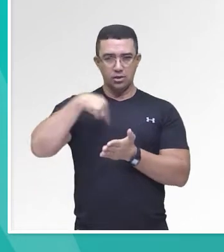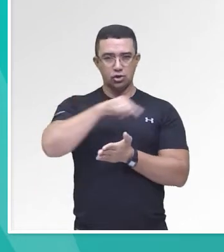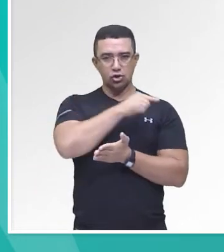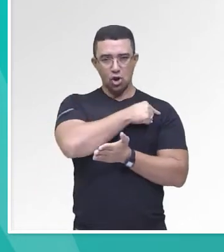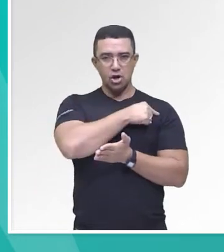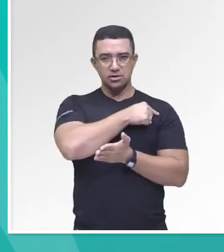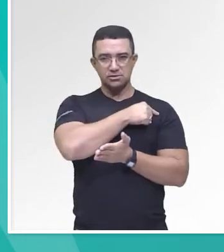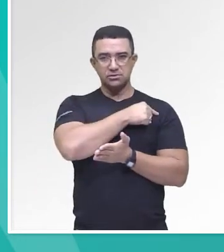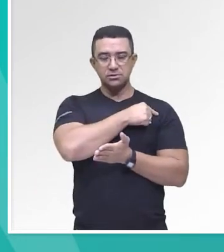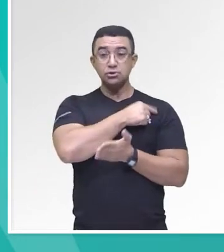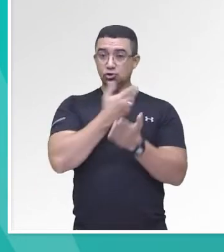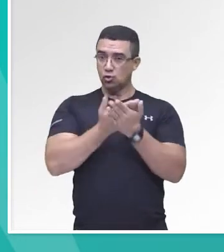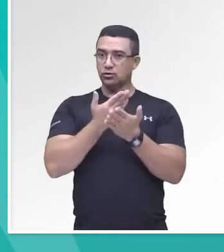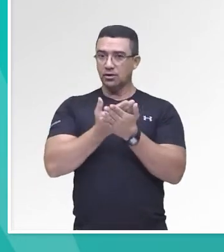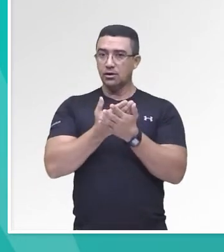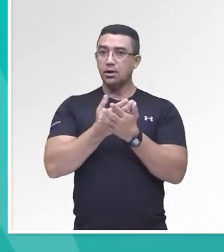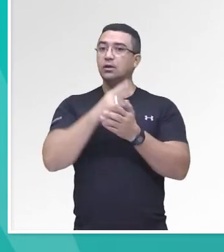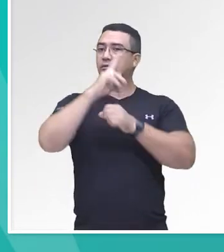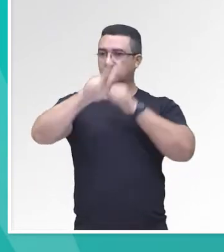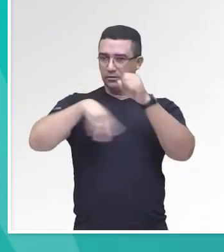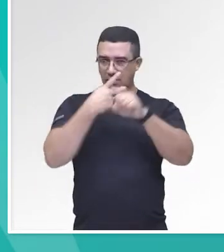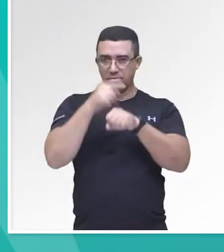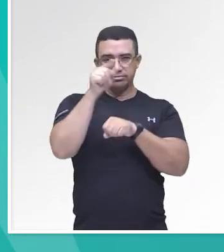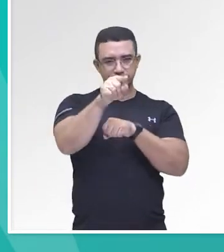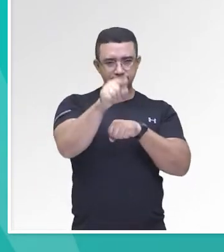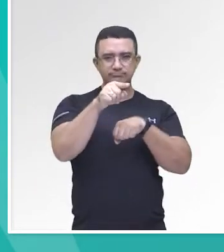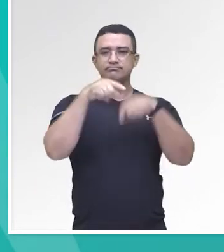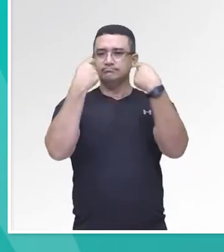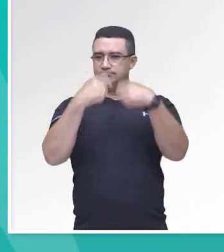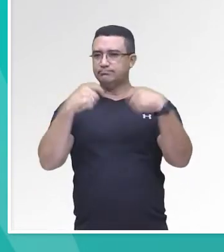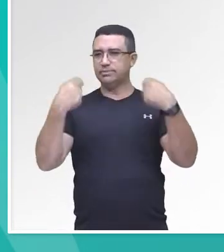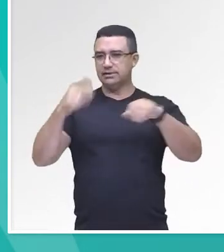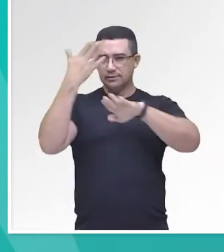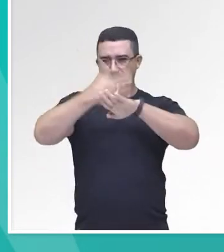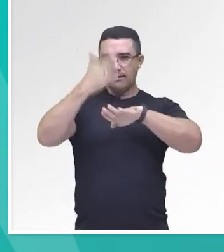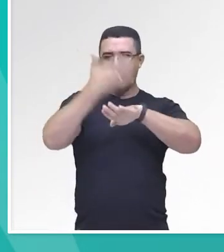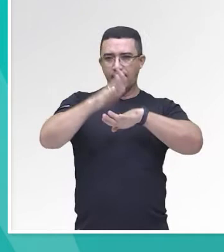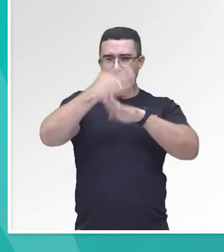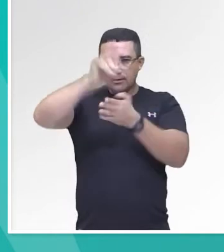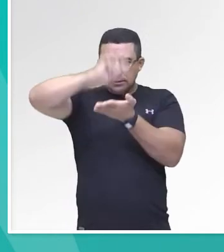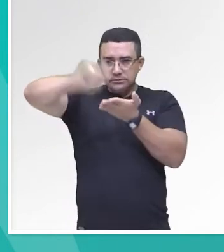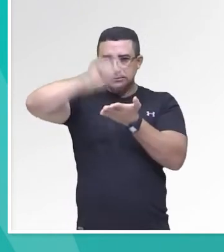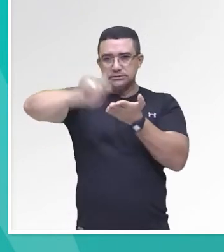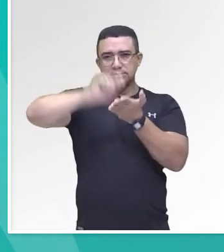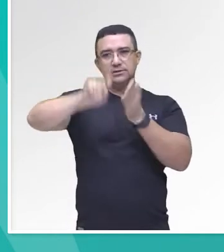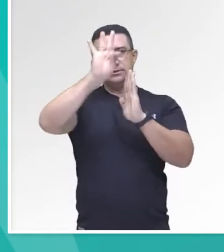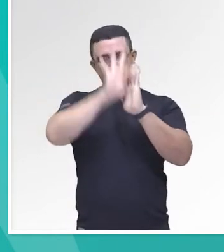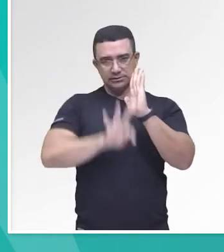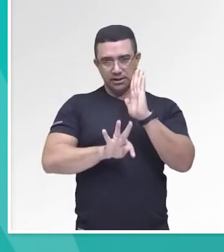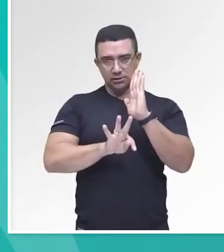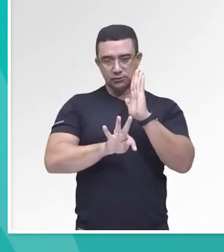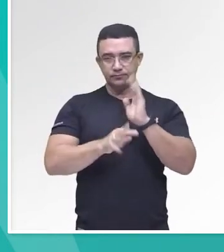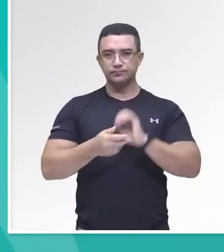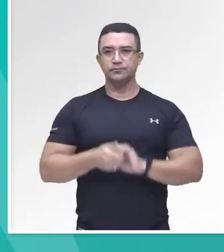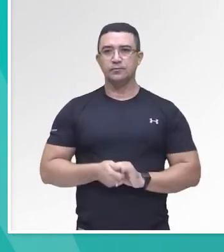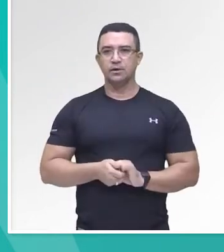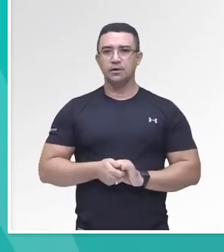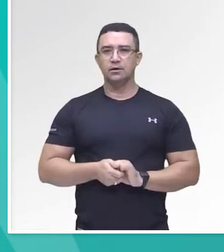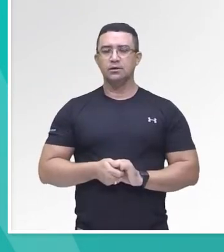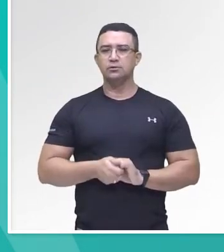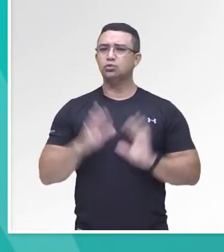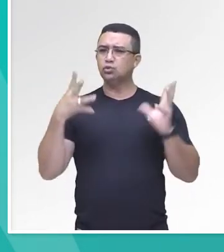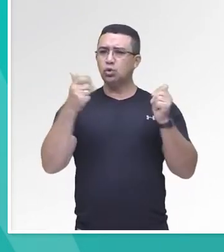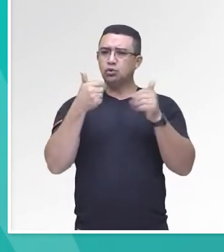vai praticar, vai colocar isso em prática no texto escrito, ok? Tudo isso, esse processo